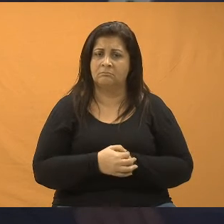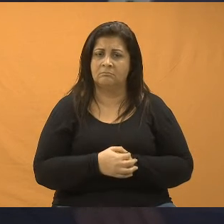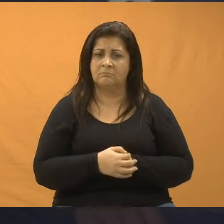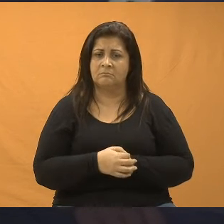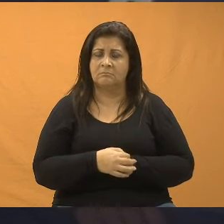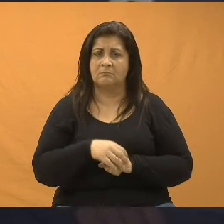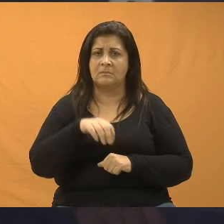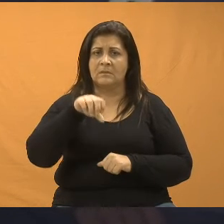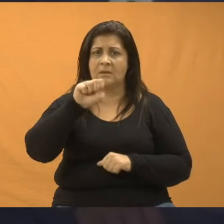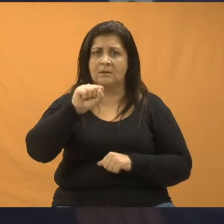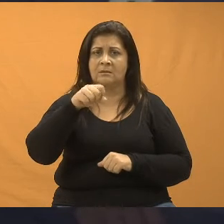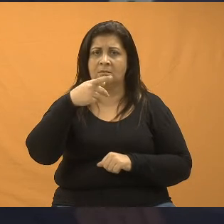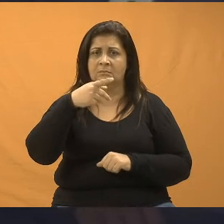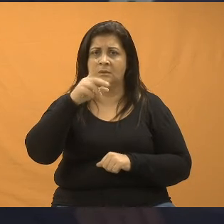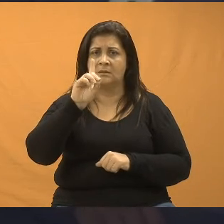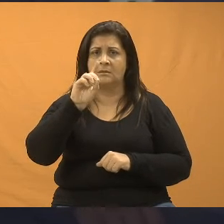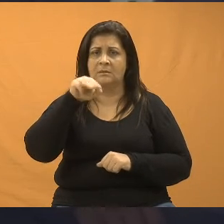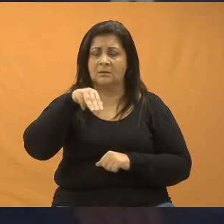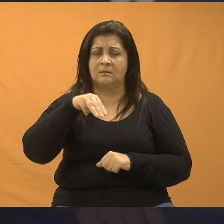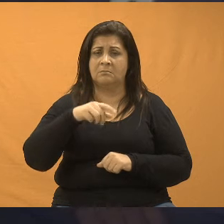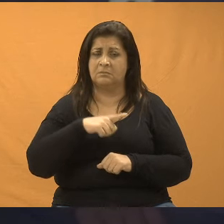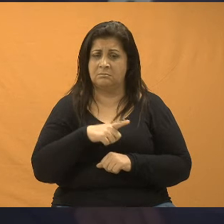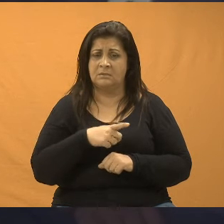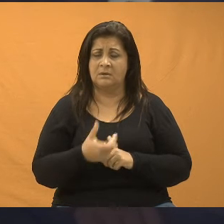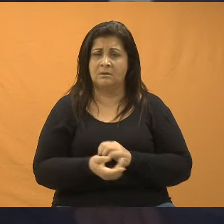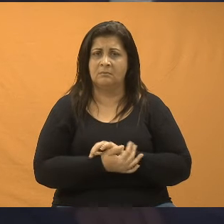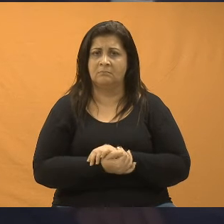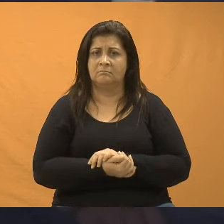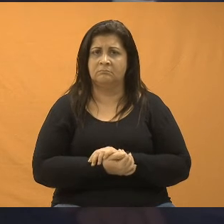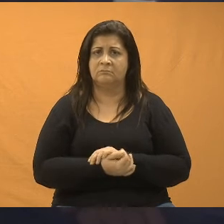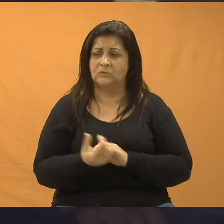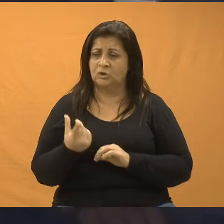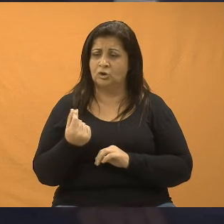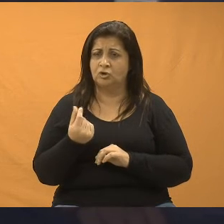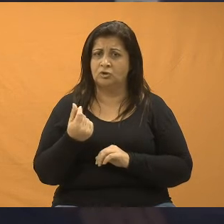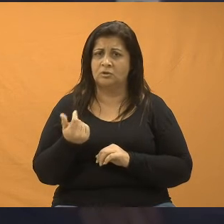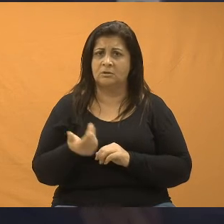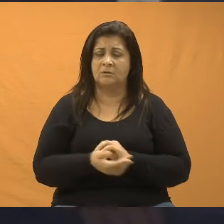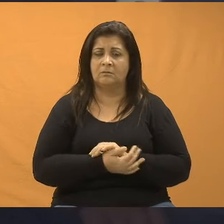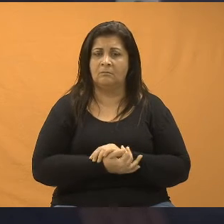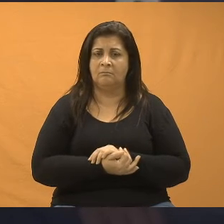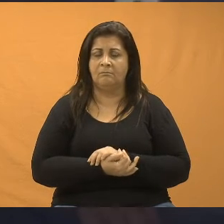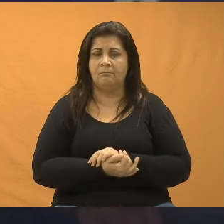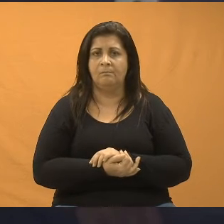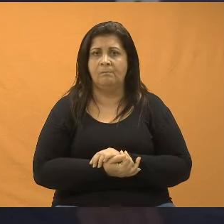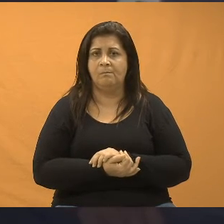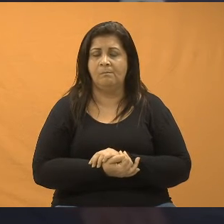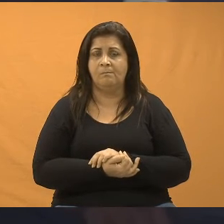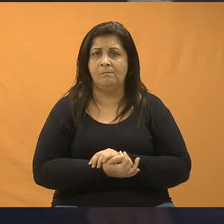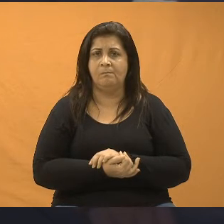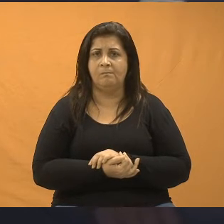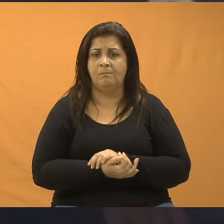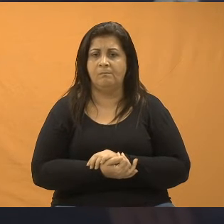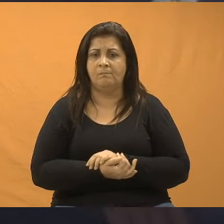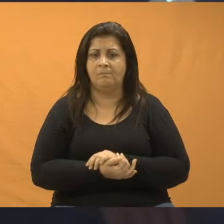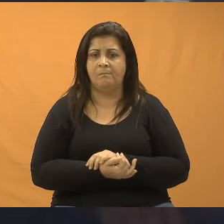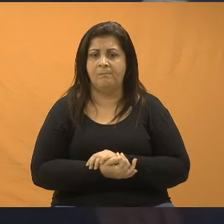monstro hoje, eles têm uma margem de sobra em todos esses lugares. Então,